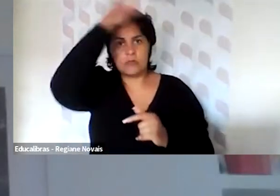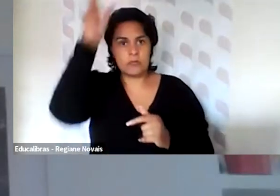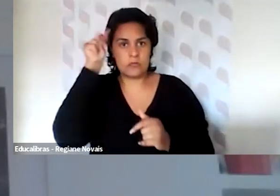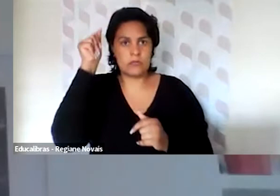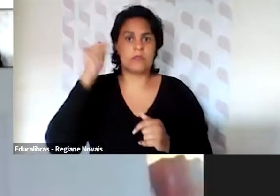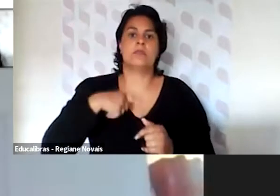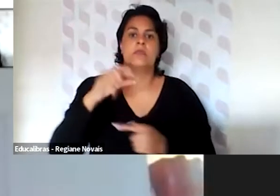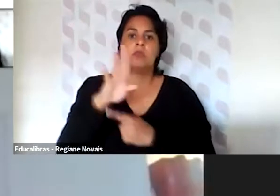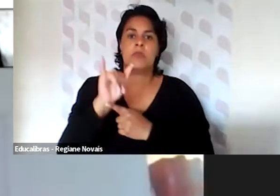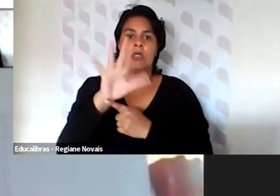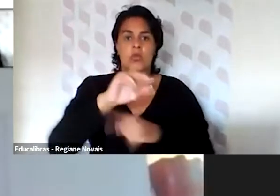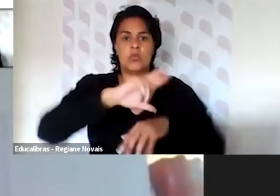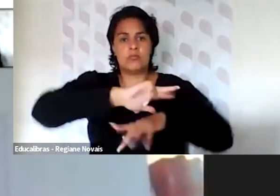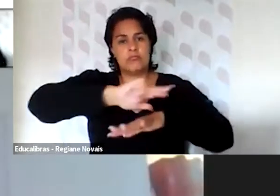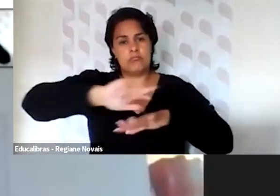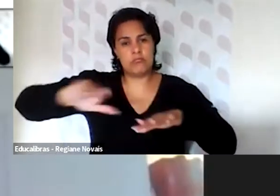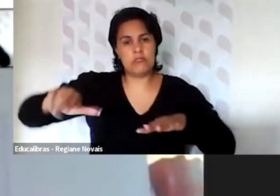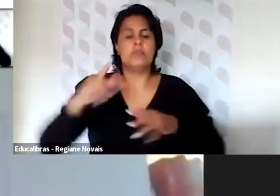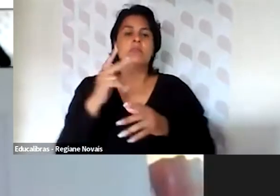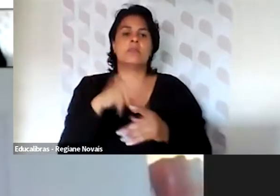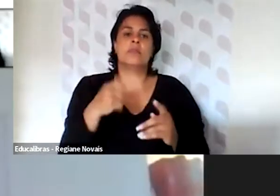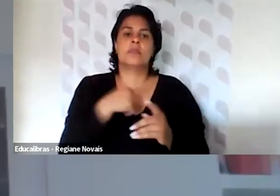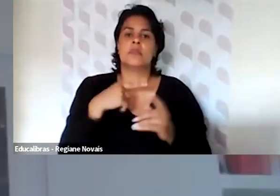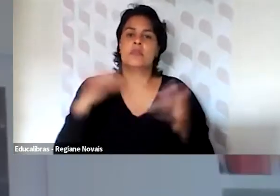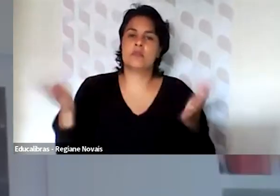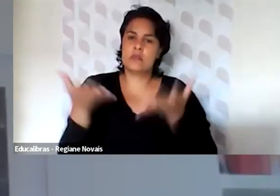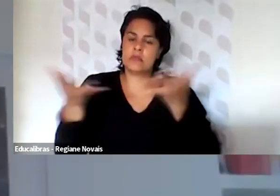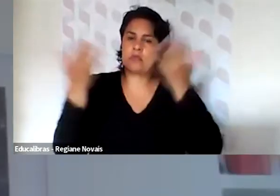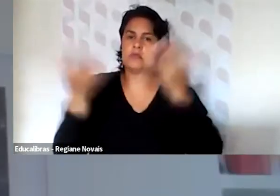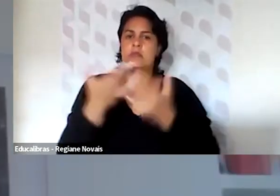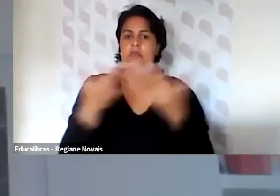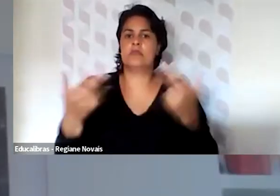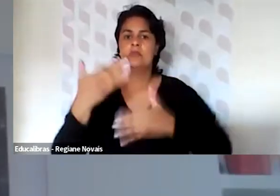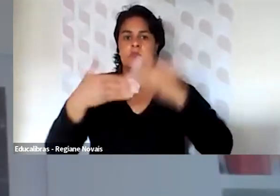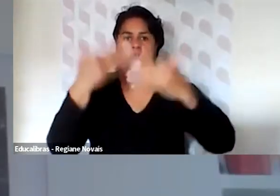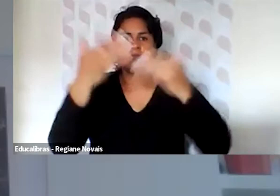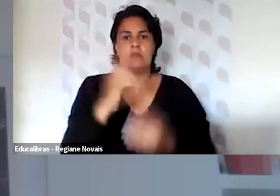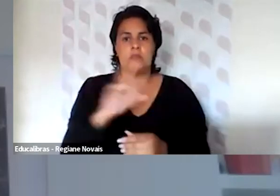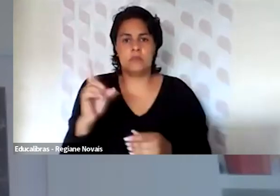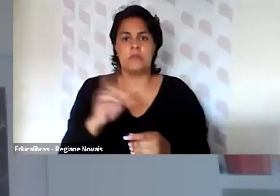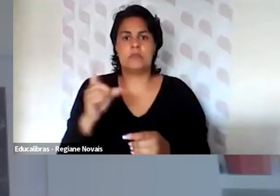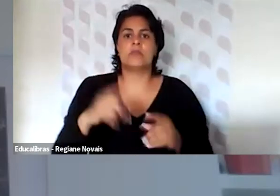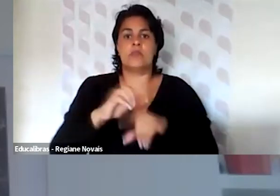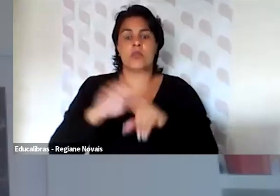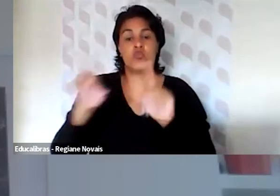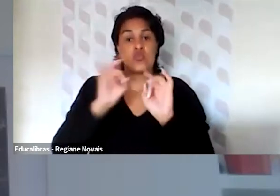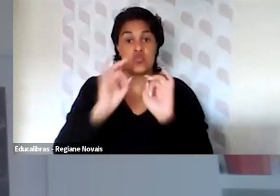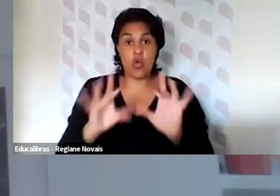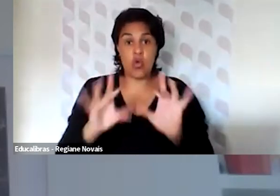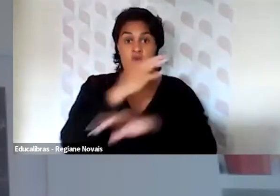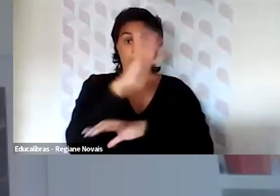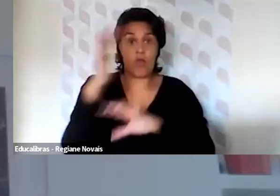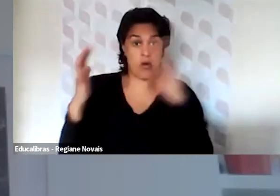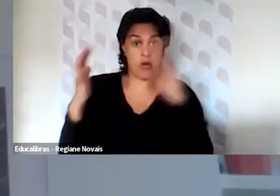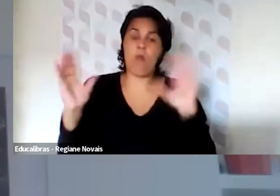em que se incentiva a produção de temas não só na floresta, mas oriundos e ligados à floresta para o